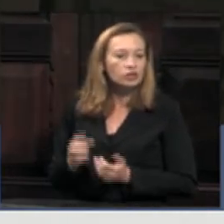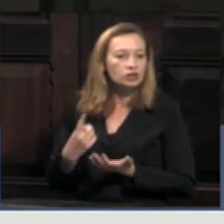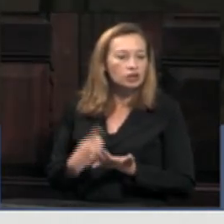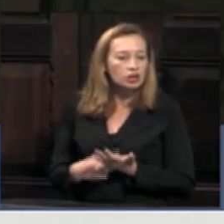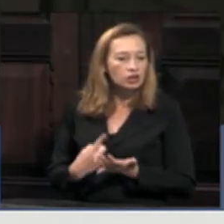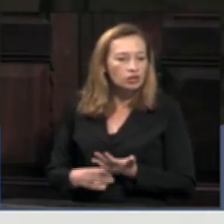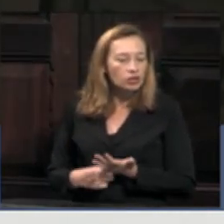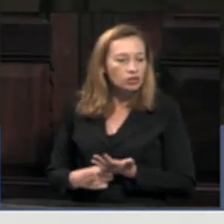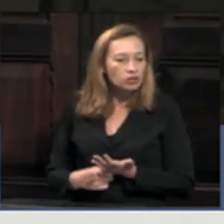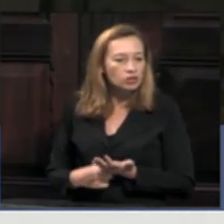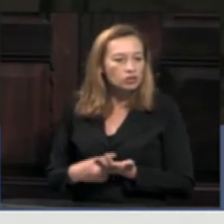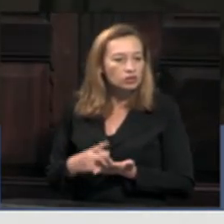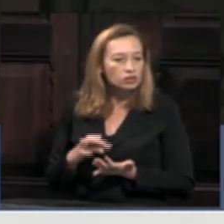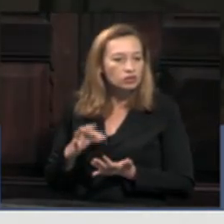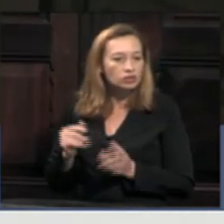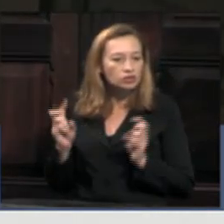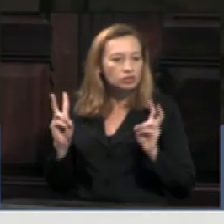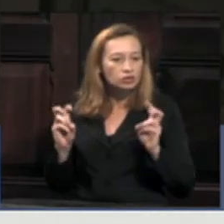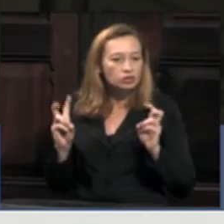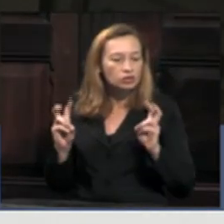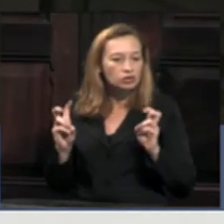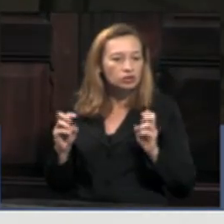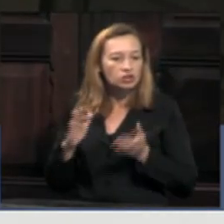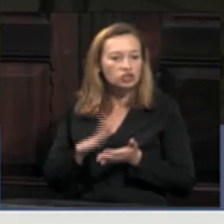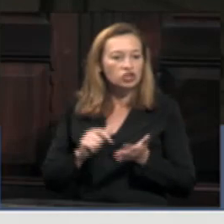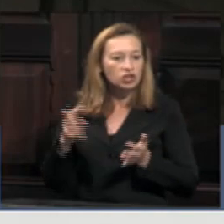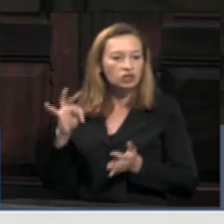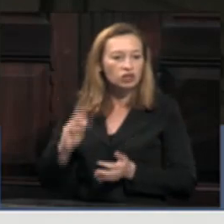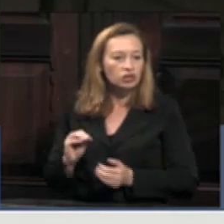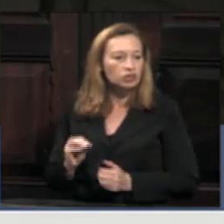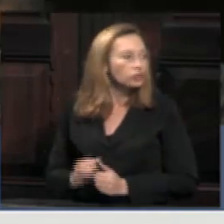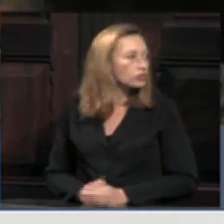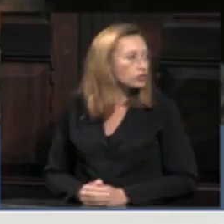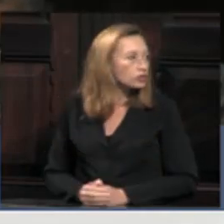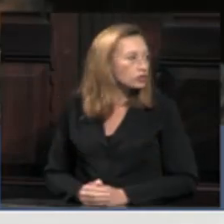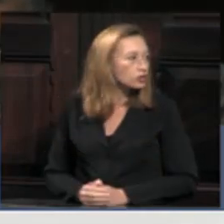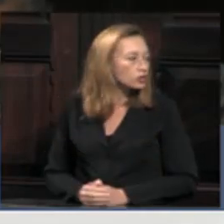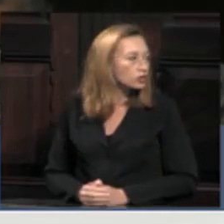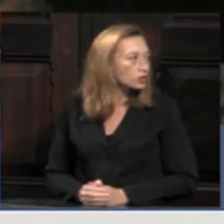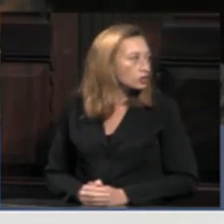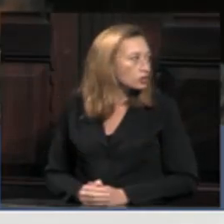de Líderes, o parecer é pela derrubada do veto.